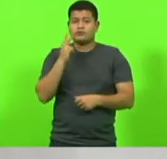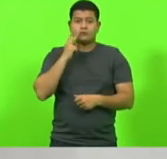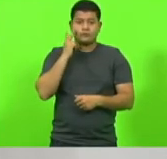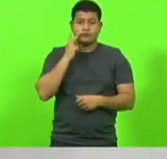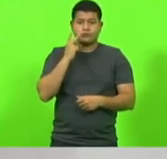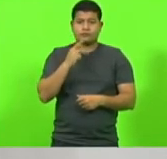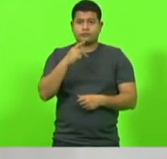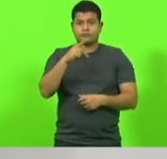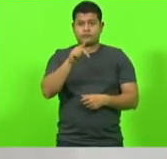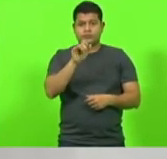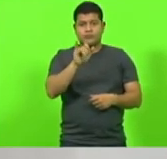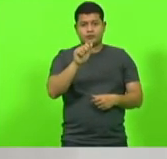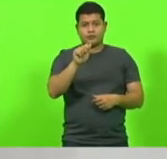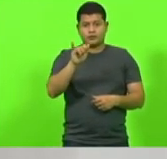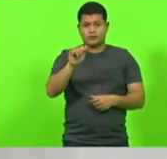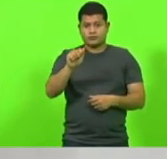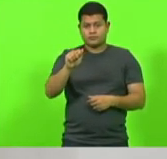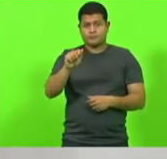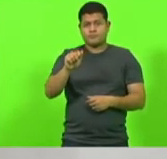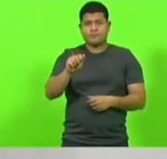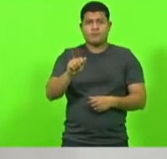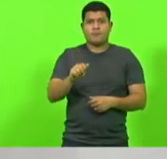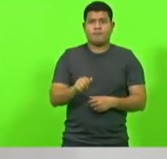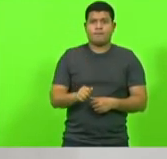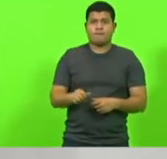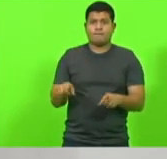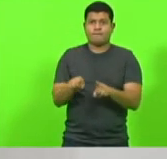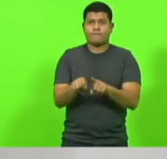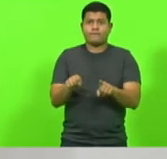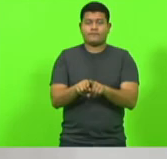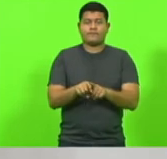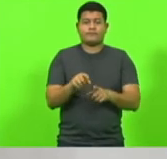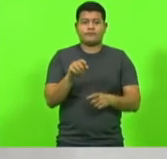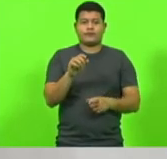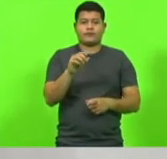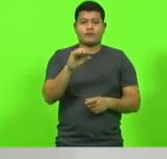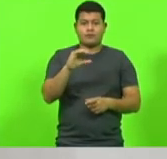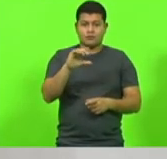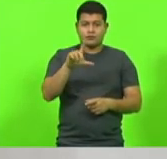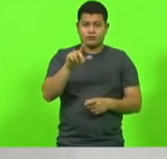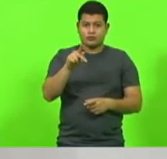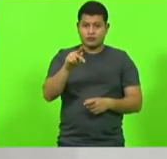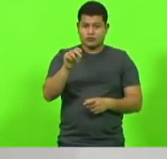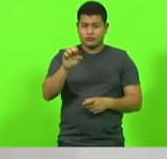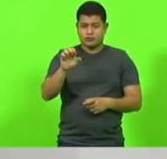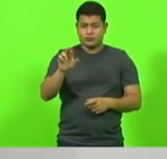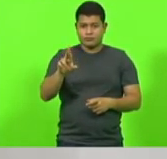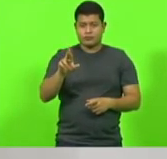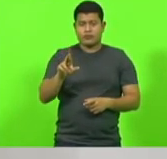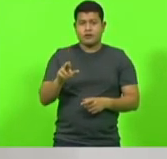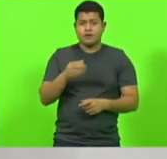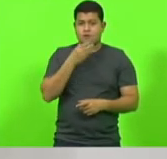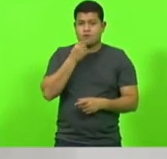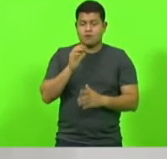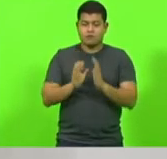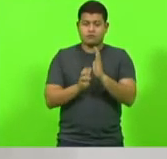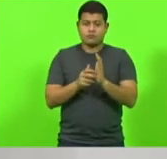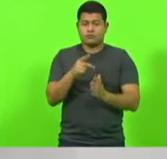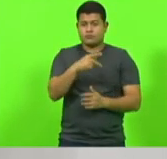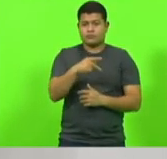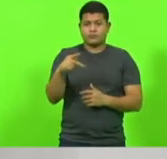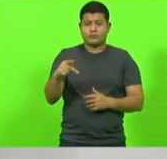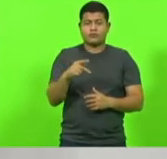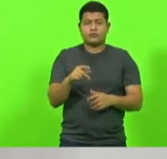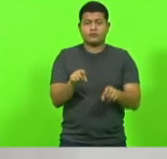Piaia, o Lacir Domingos Piaia, o Enio Clipper, que estiveram aqui, o Enio que é do PP, o Lacir é do